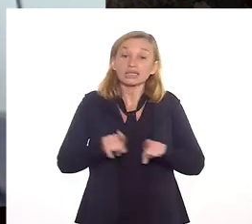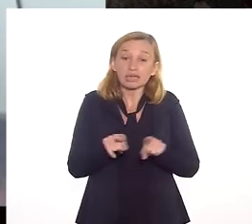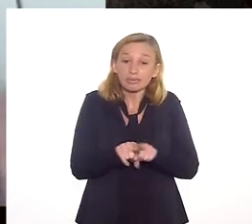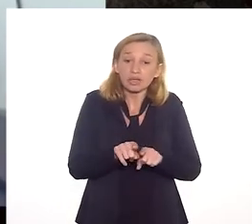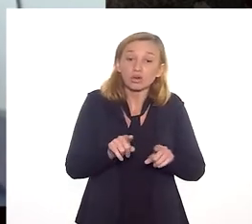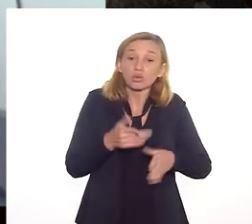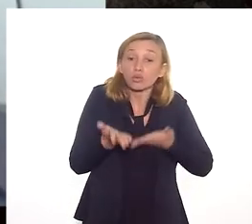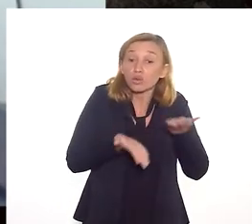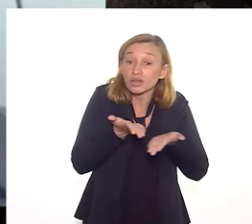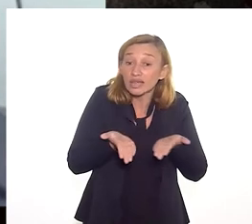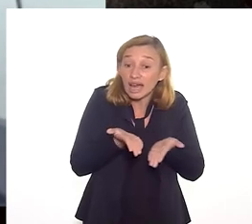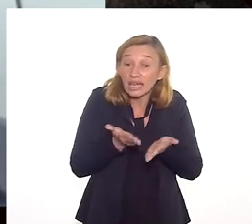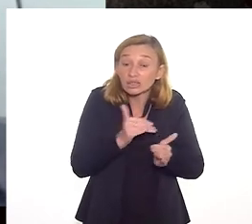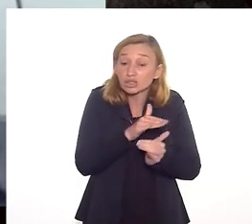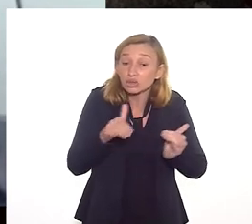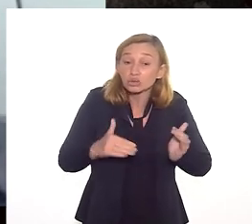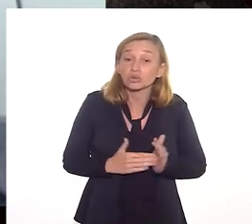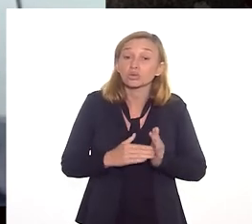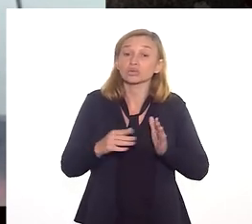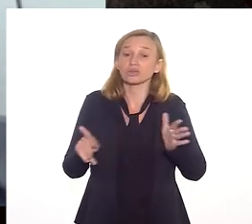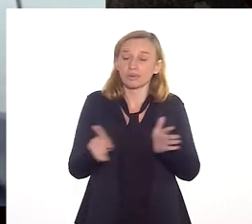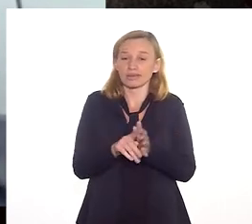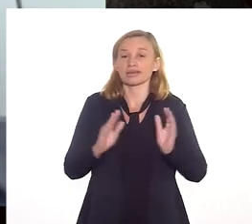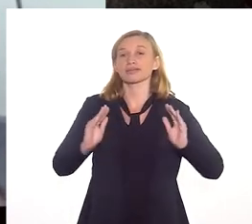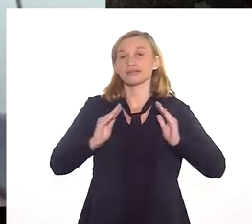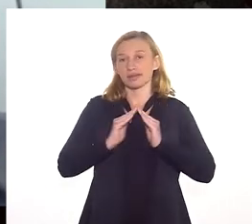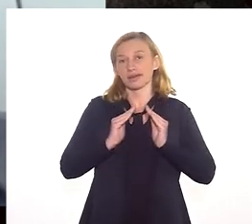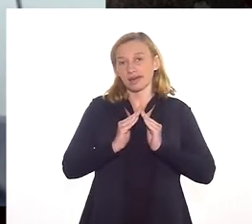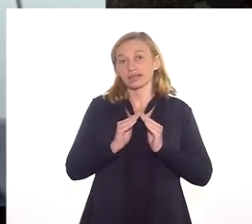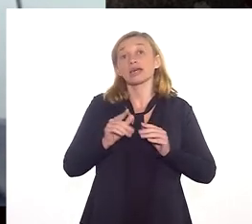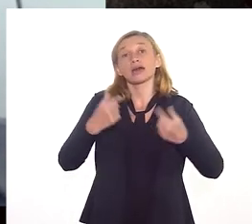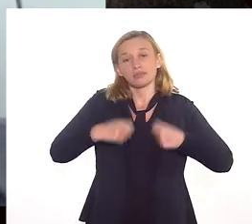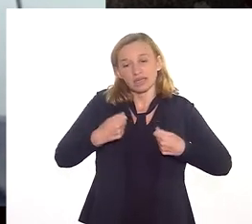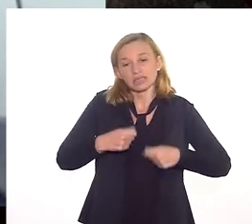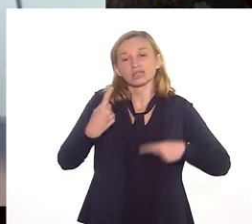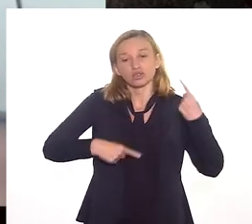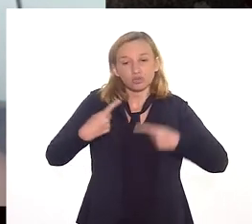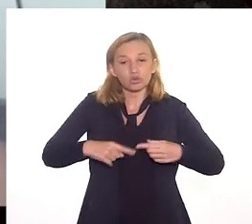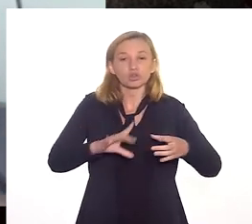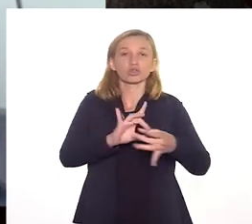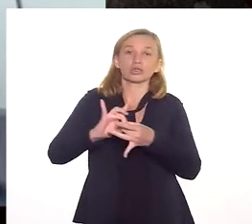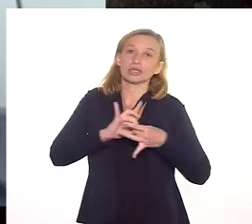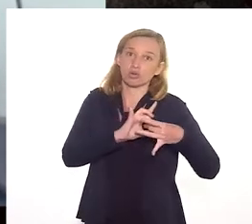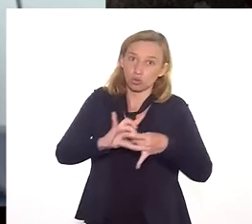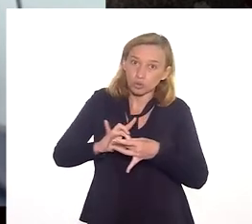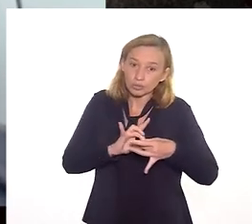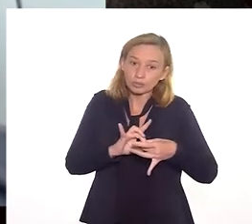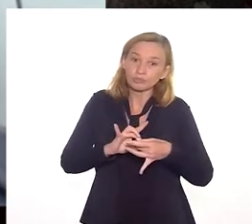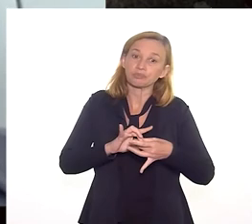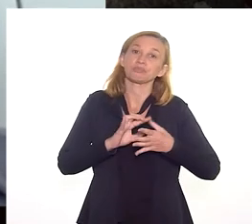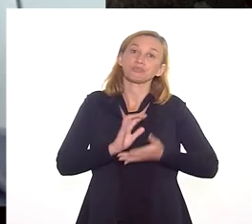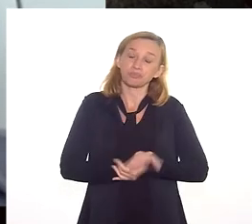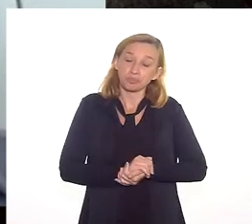individual, e o cuidado de saúde pública, que a gente precisa muito dos políticos, que eles se unam